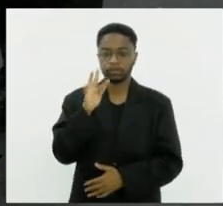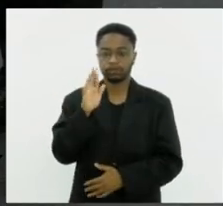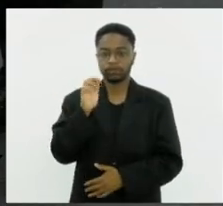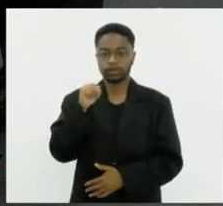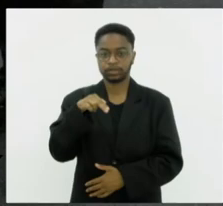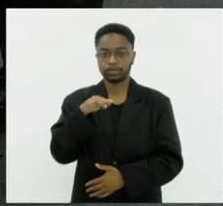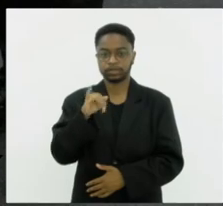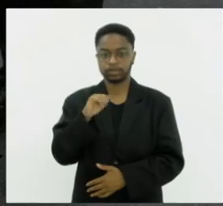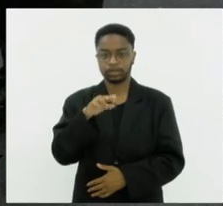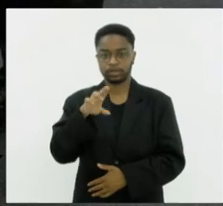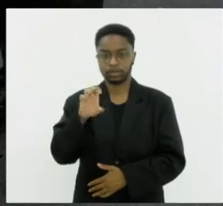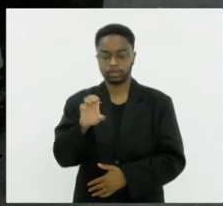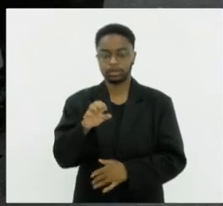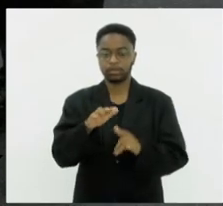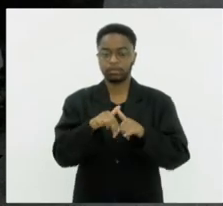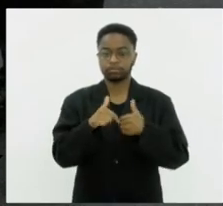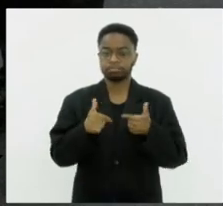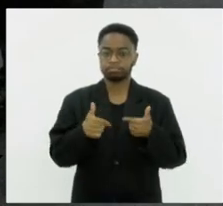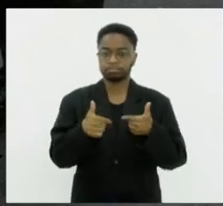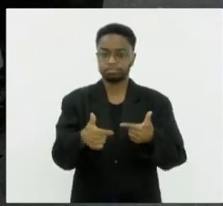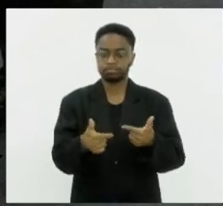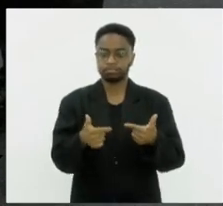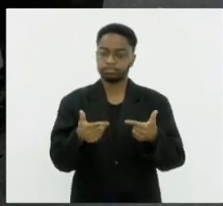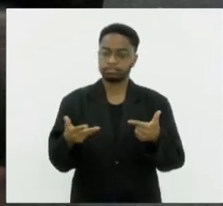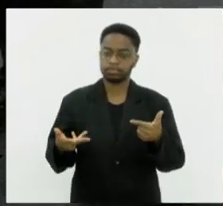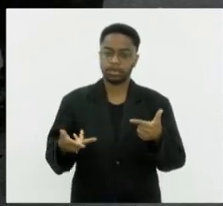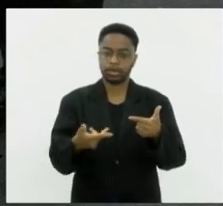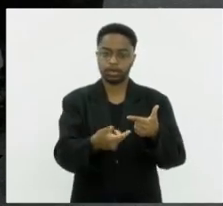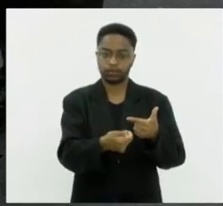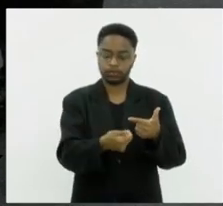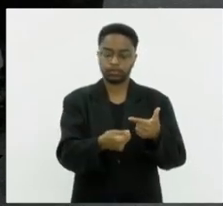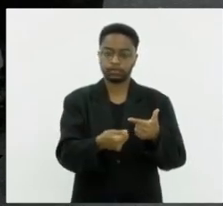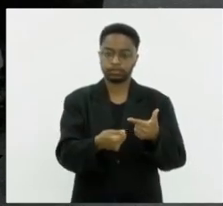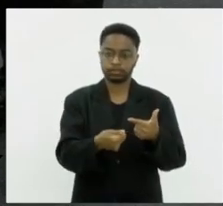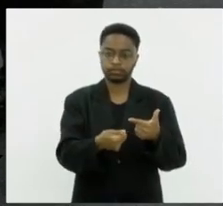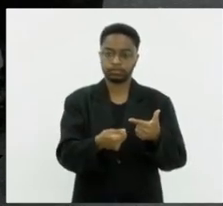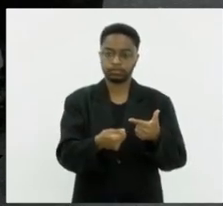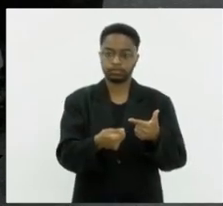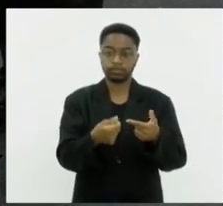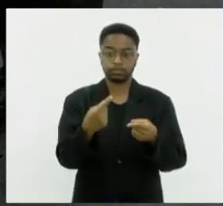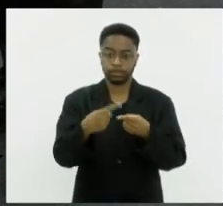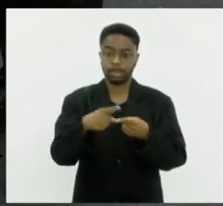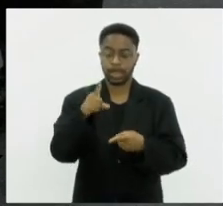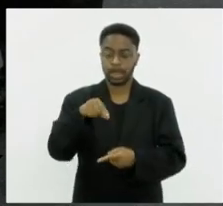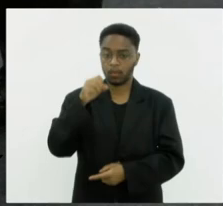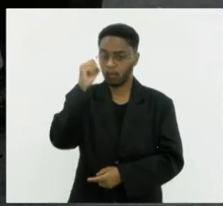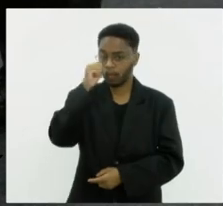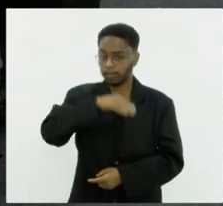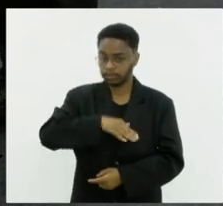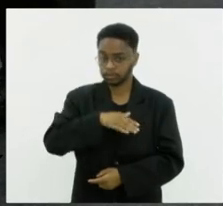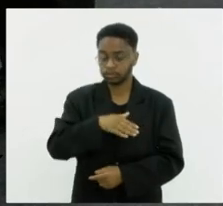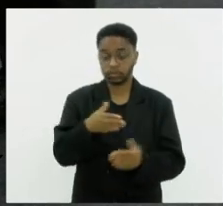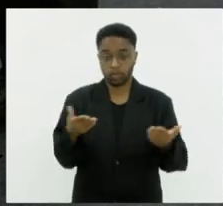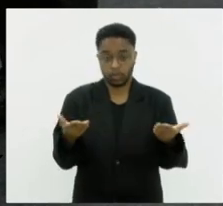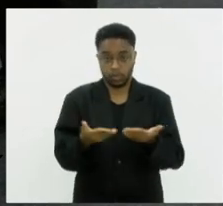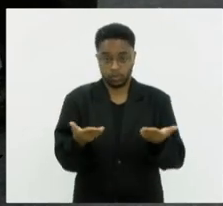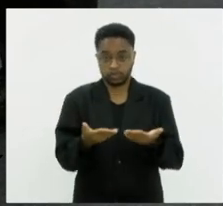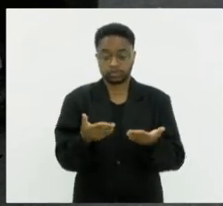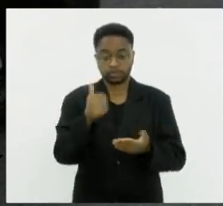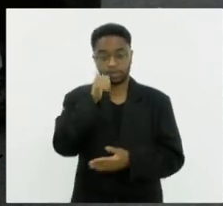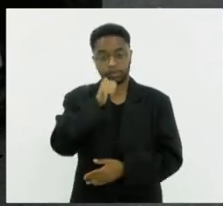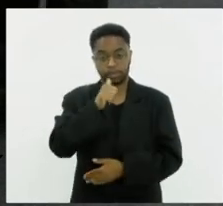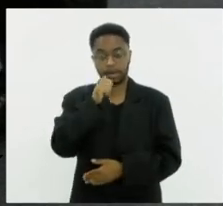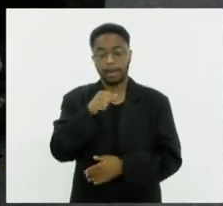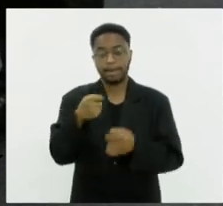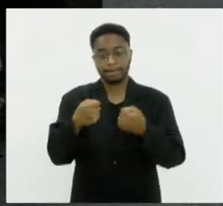pela excelente iniciativa. É absurdo e violento, nos dias de hoje, a mulher